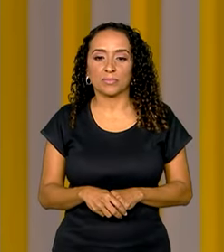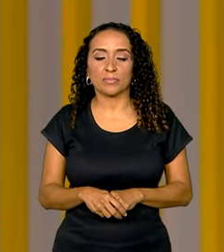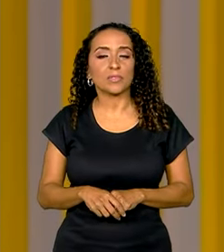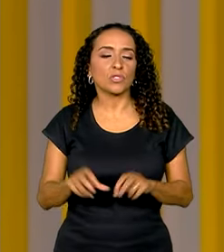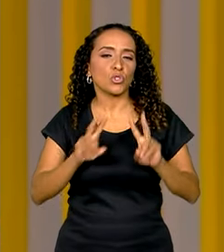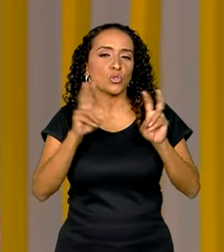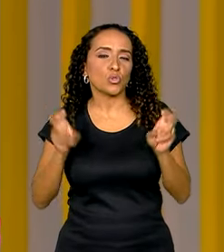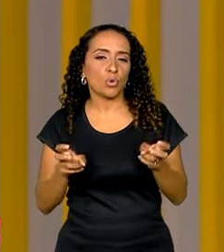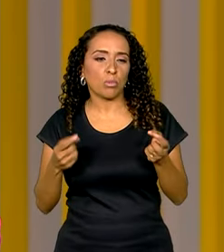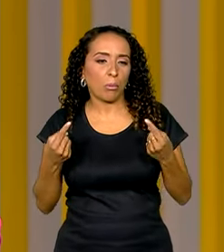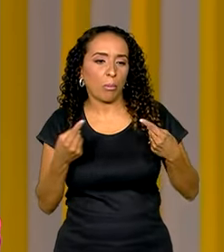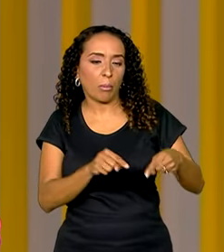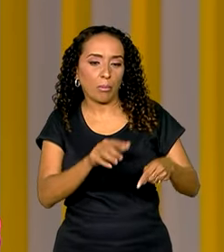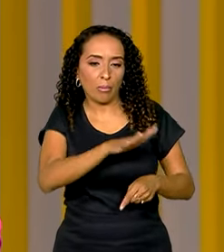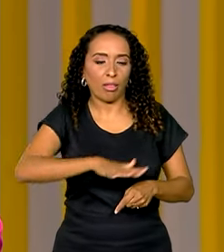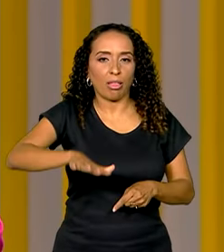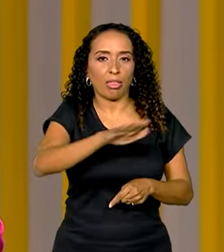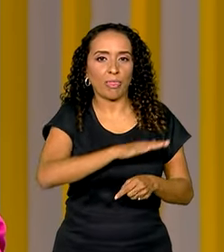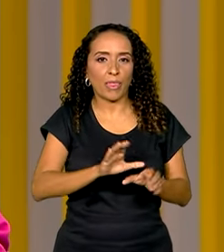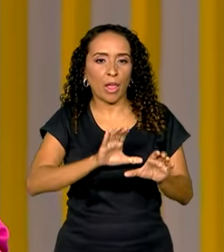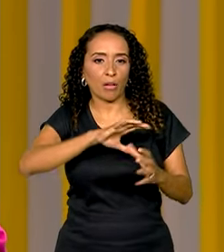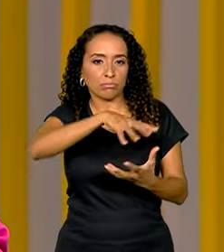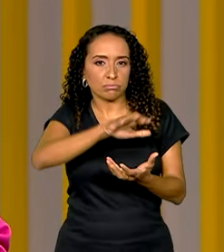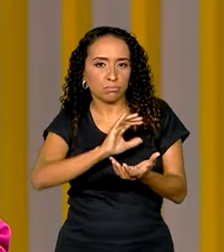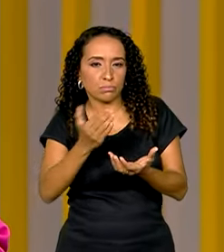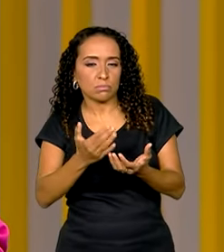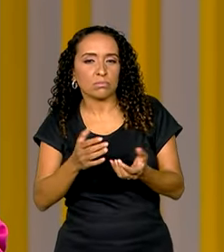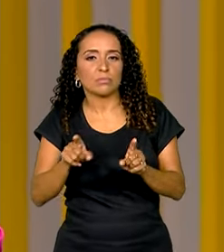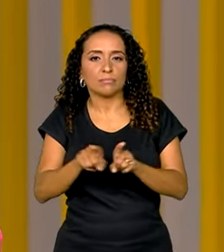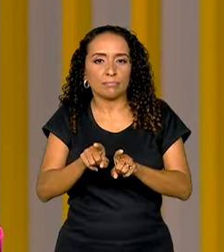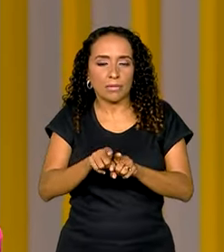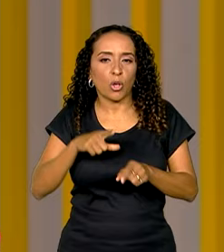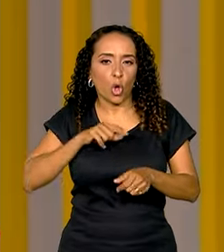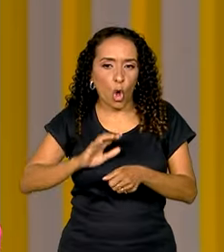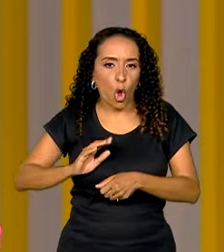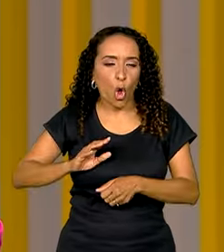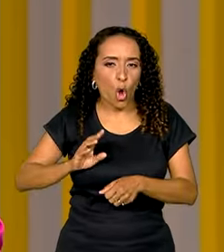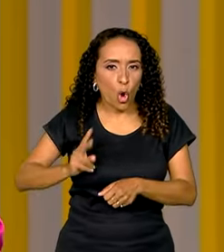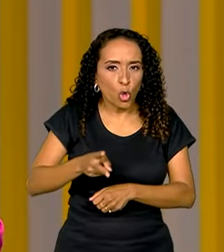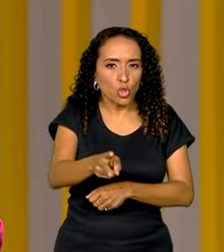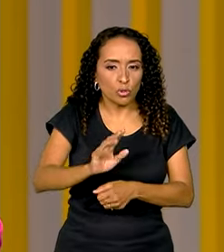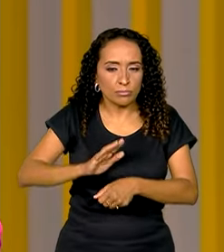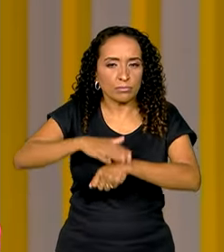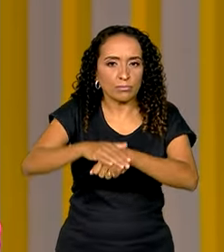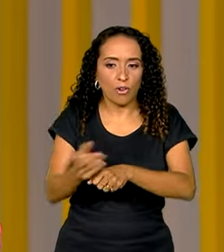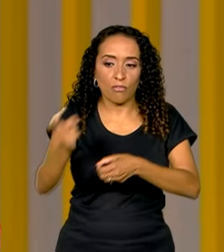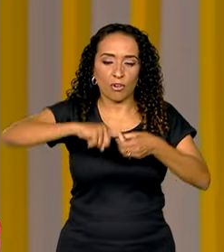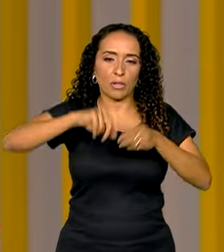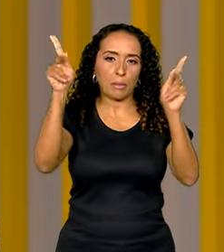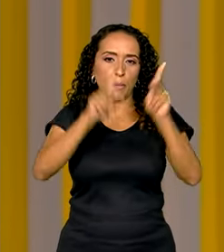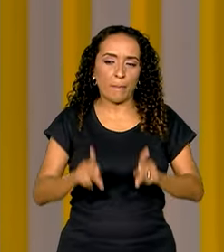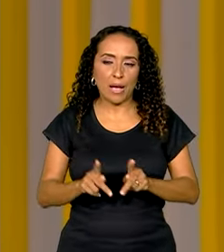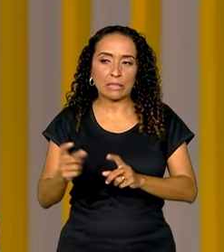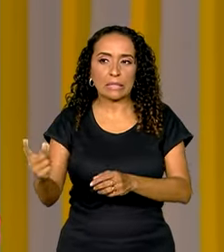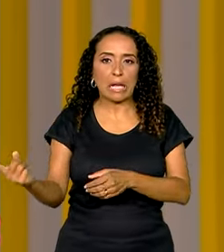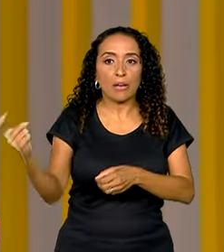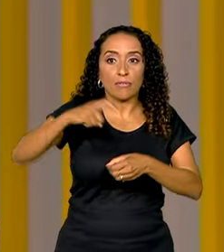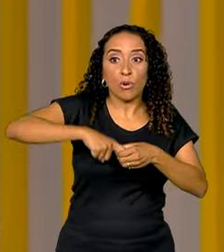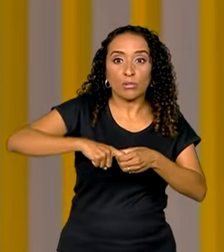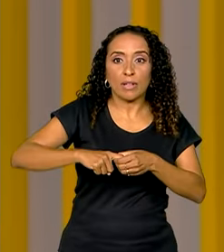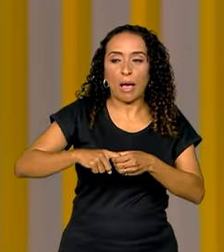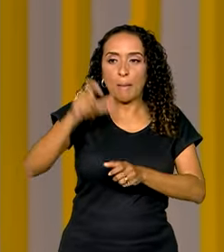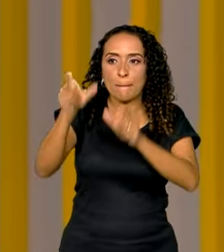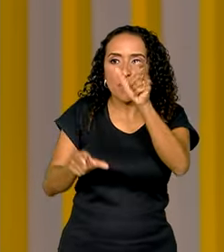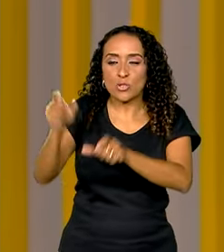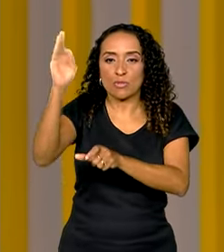E sobre os conflitos no Oriente Médio, o governo brasileiro segue com a operação Voltando em Paz para repatriar cidadãos que estão